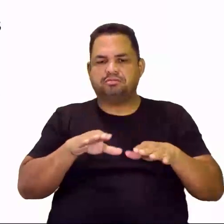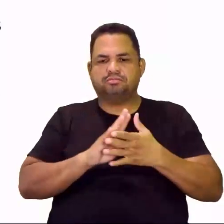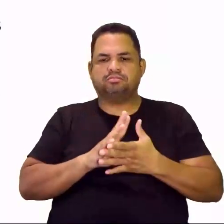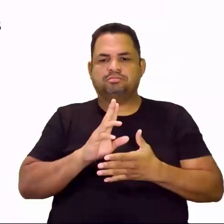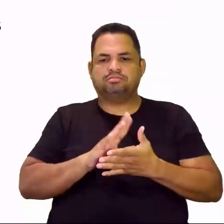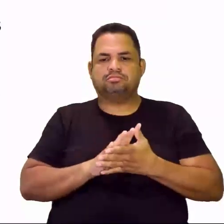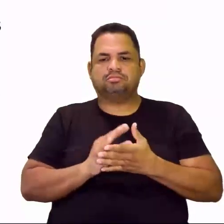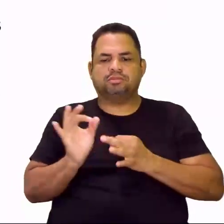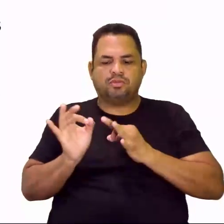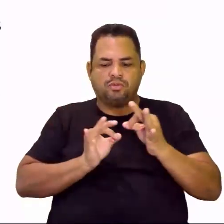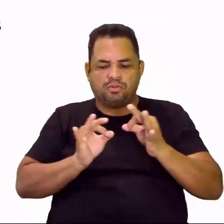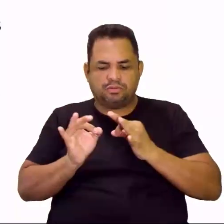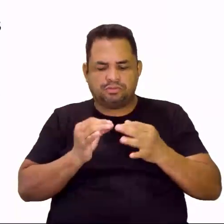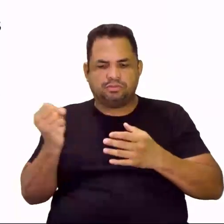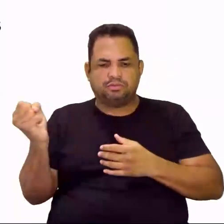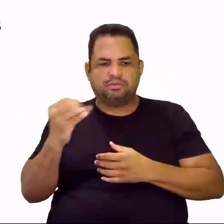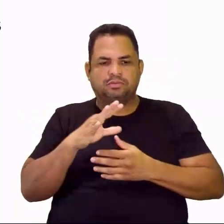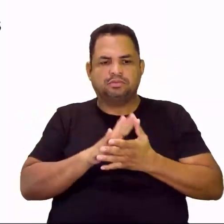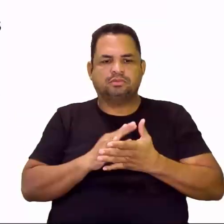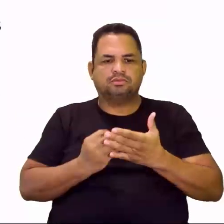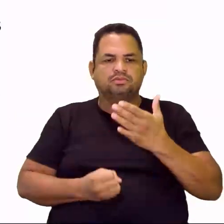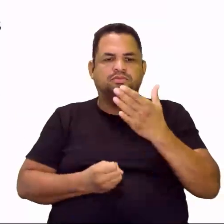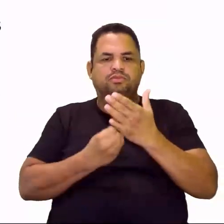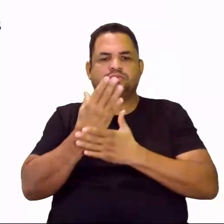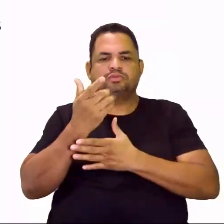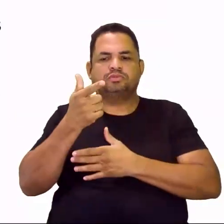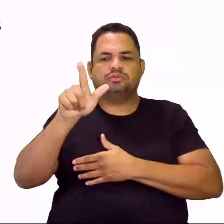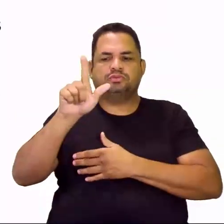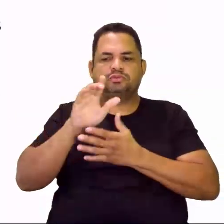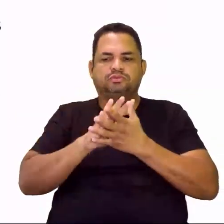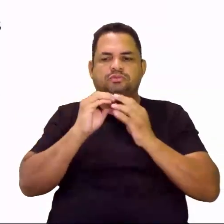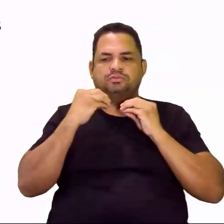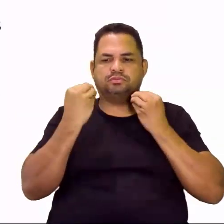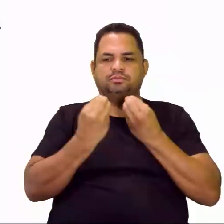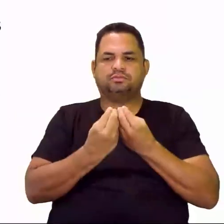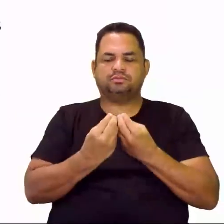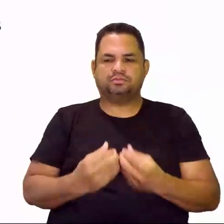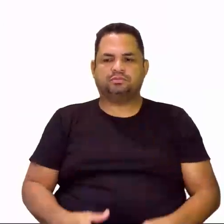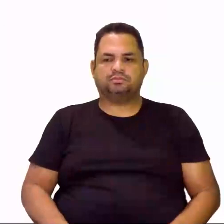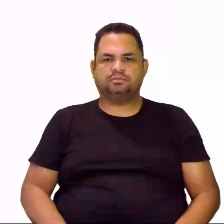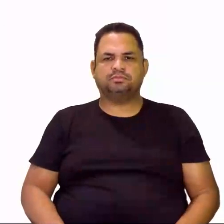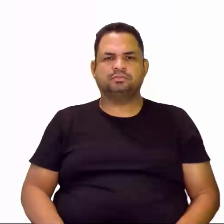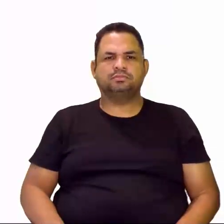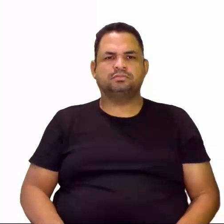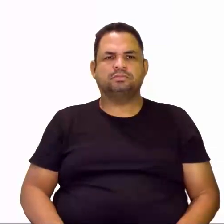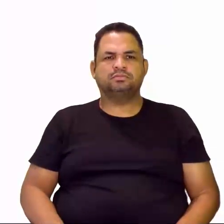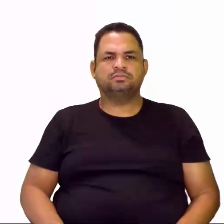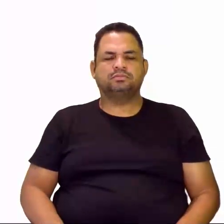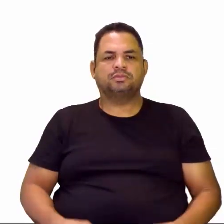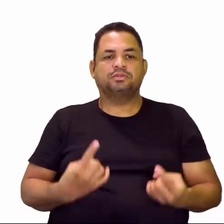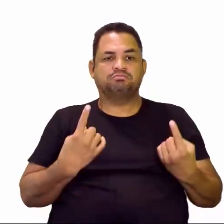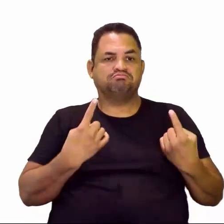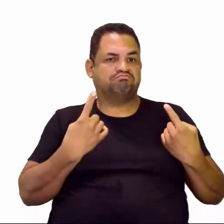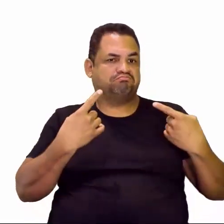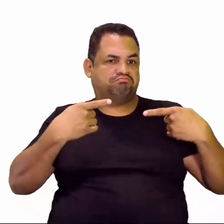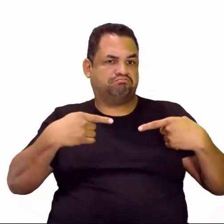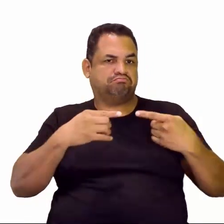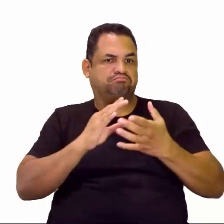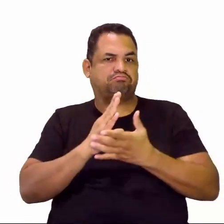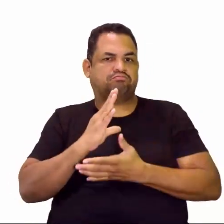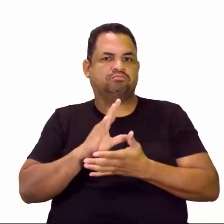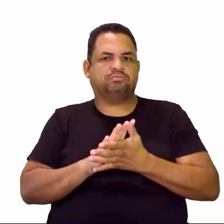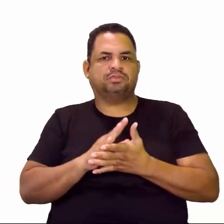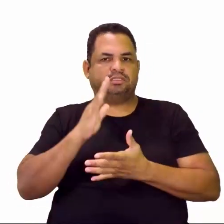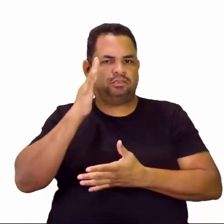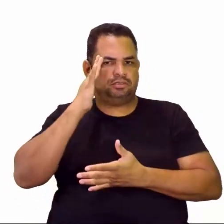Eles seriam rearranjados, produzindo outras substâncias. As contradições com